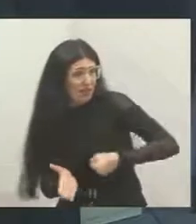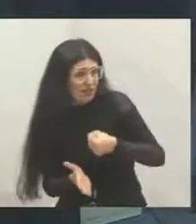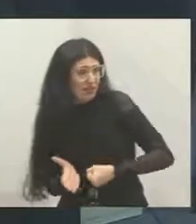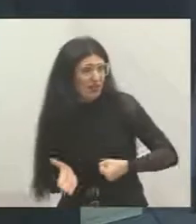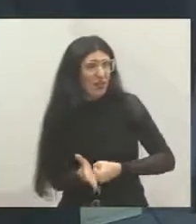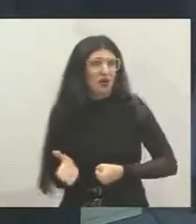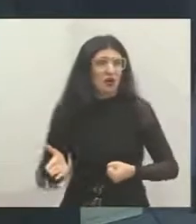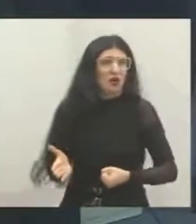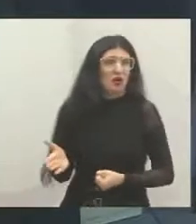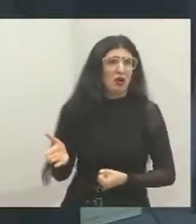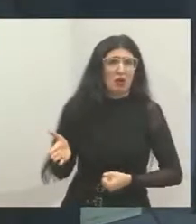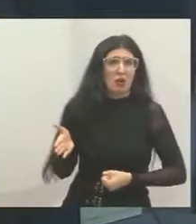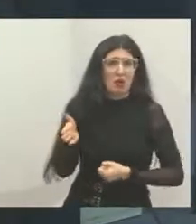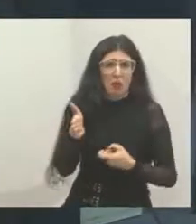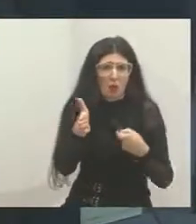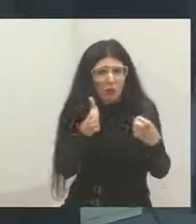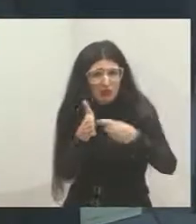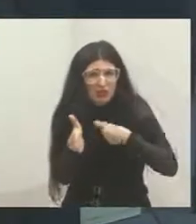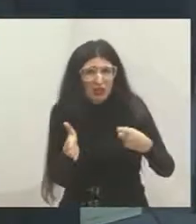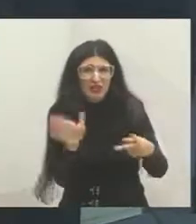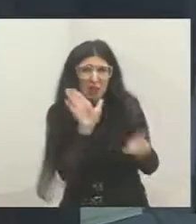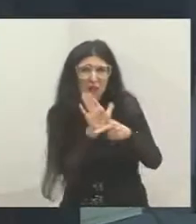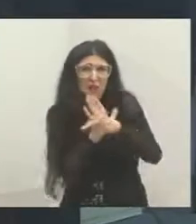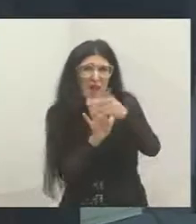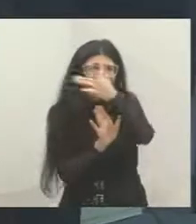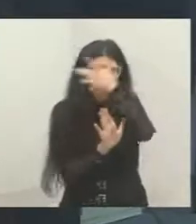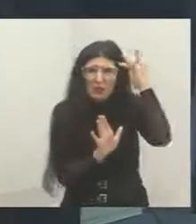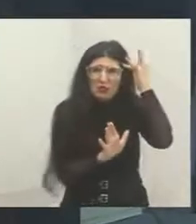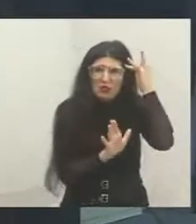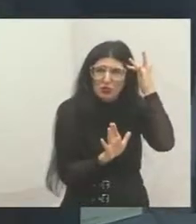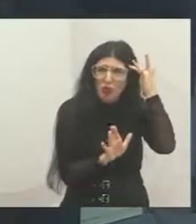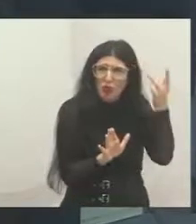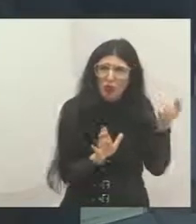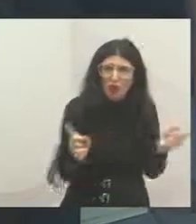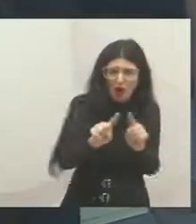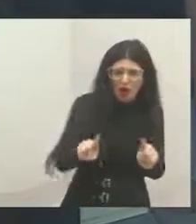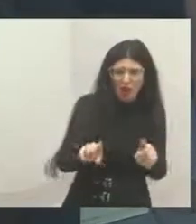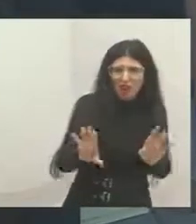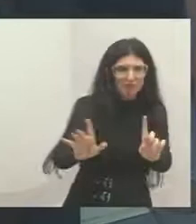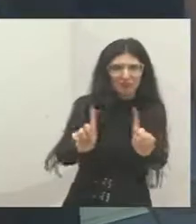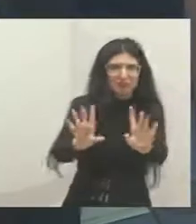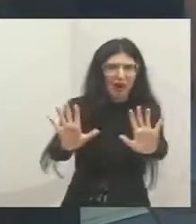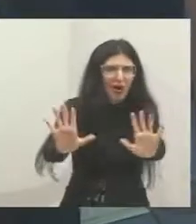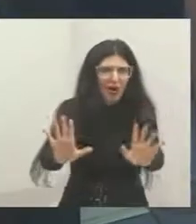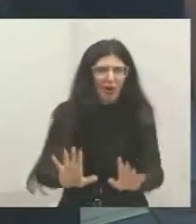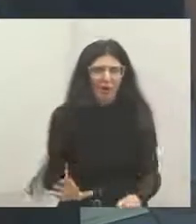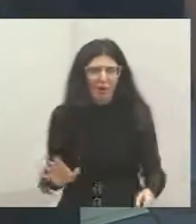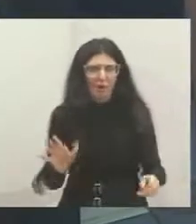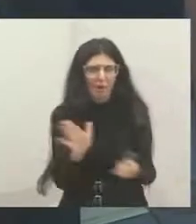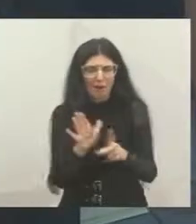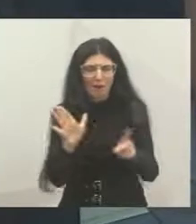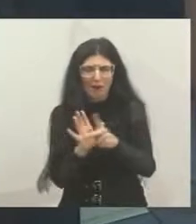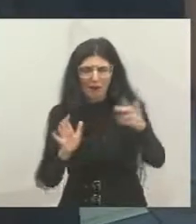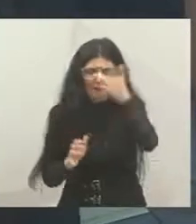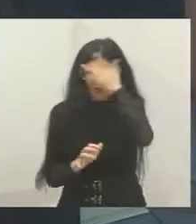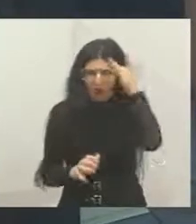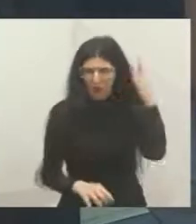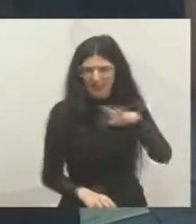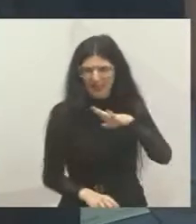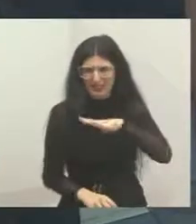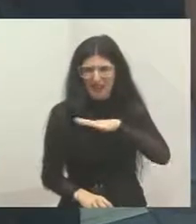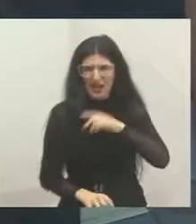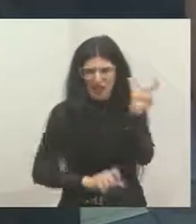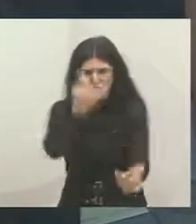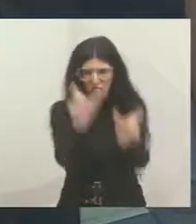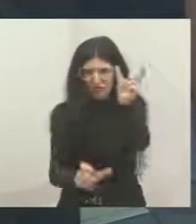os desempregados do município. Então, esse artigo também deveria, porque principalmente em empresa, por exemplo, então acho que não deveria